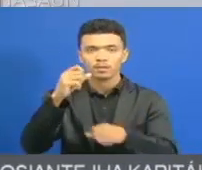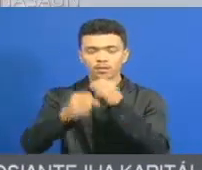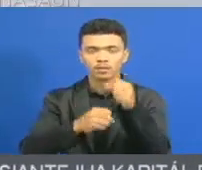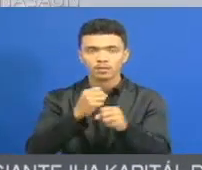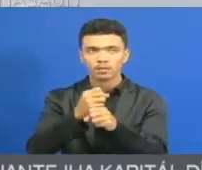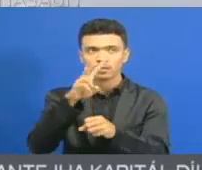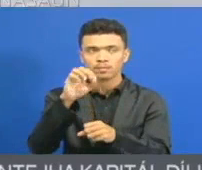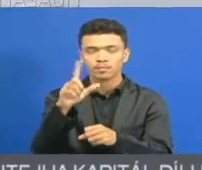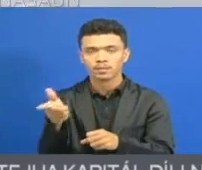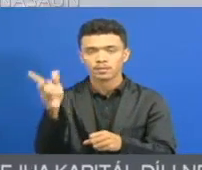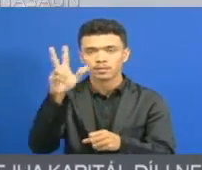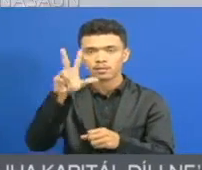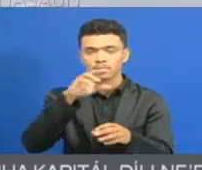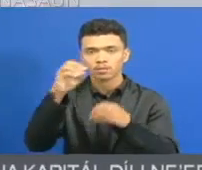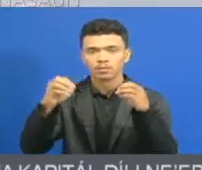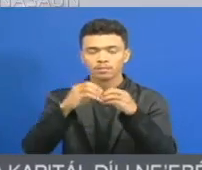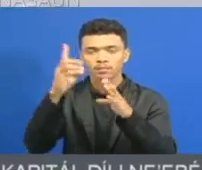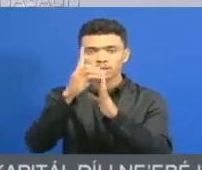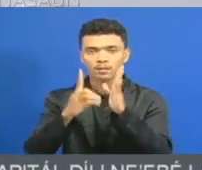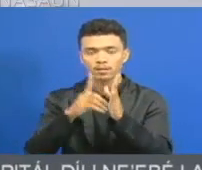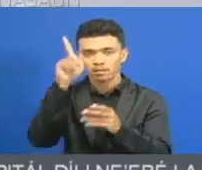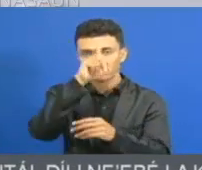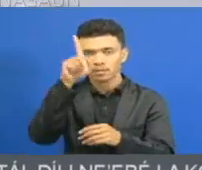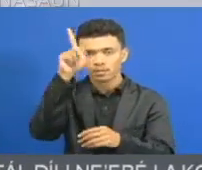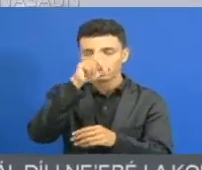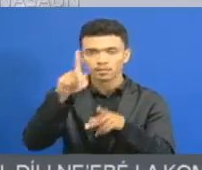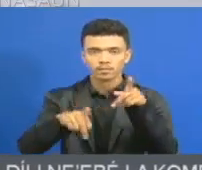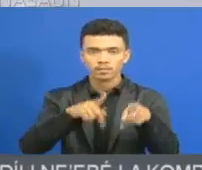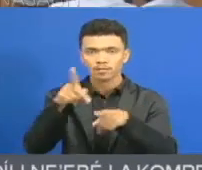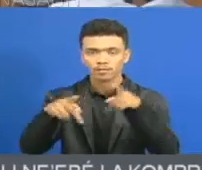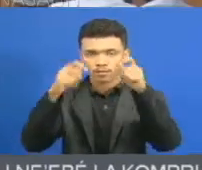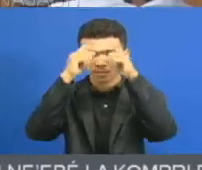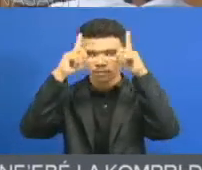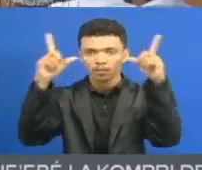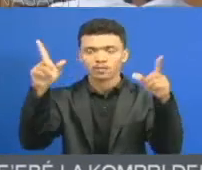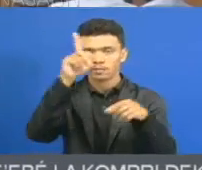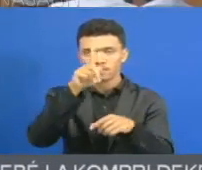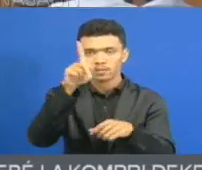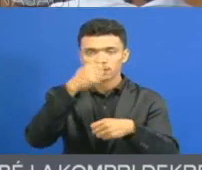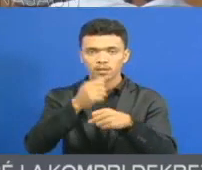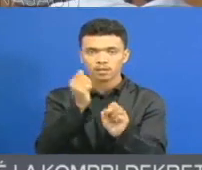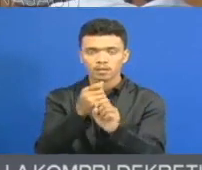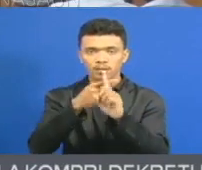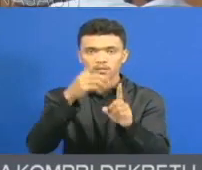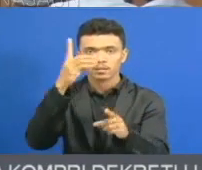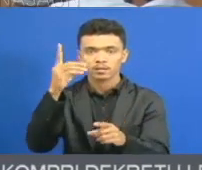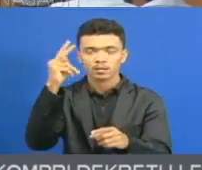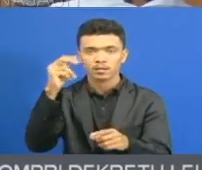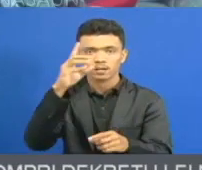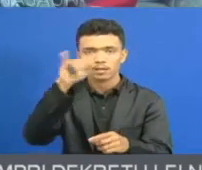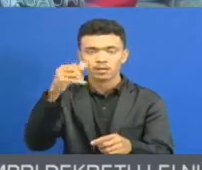Rasintolu, com o levantamento de dados pesquisa povo Timor-Leste. Pesquisa ne halau husi de Asia